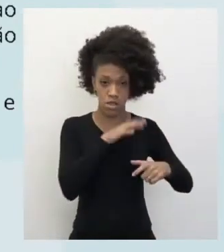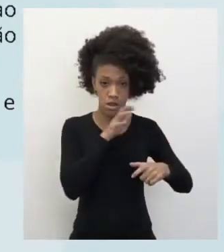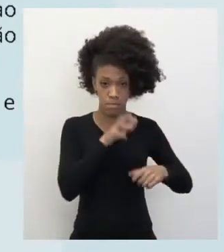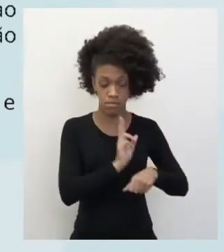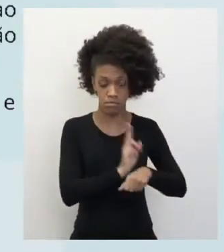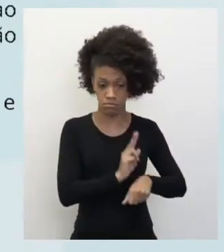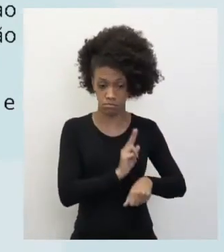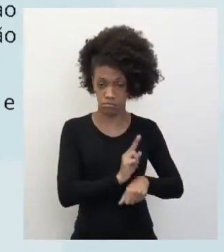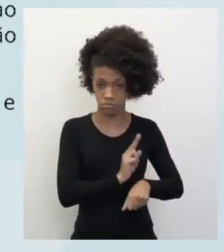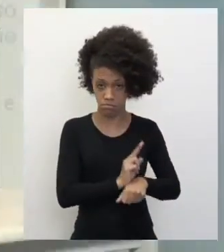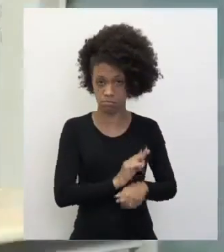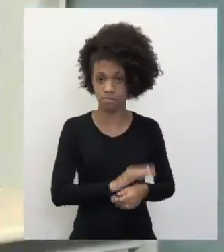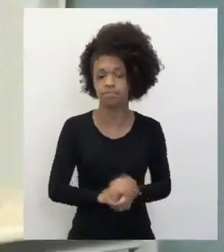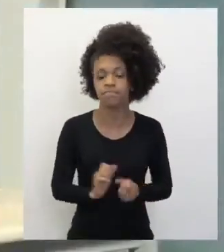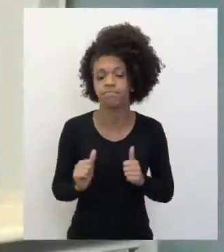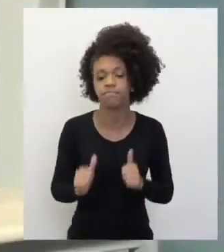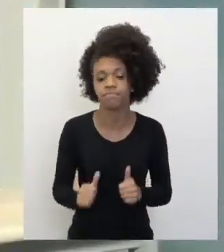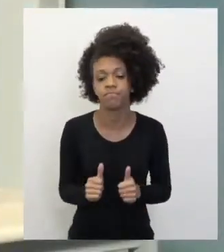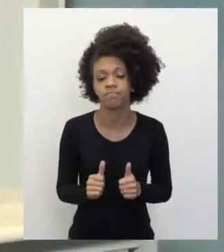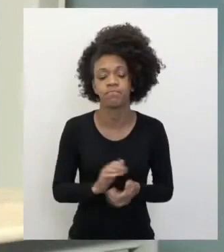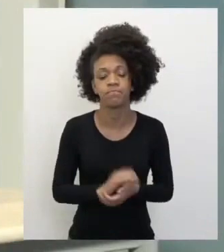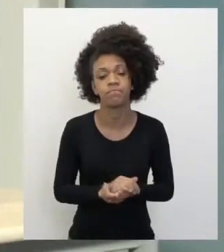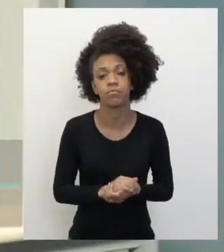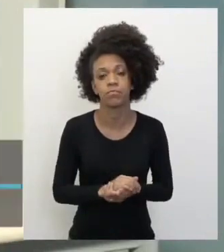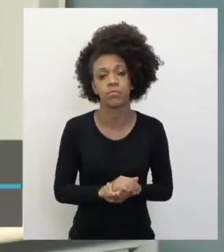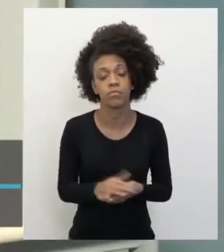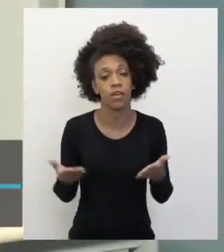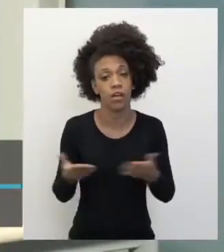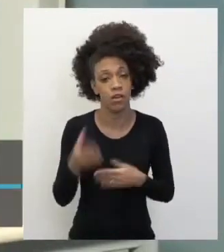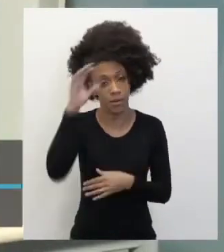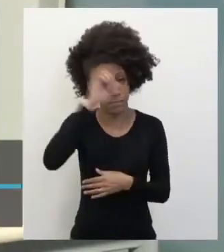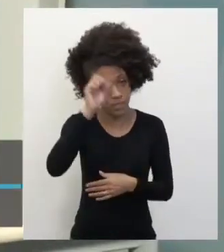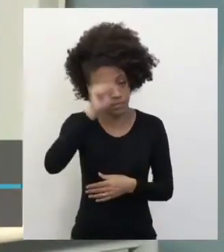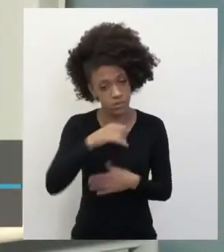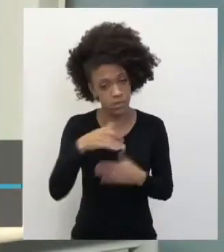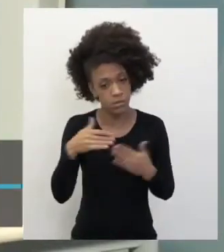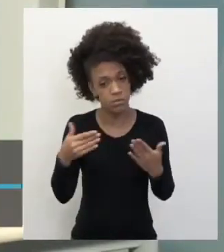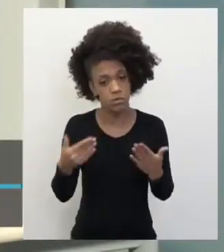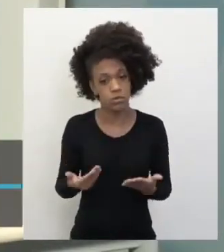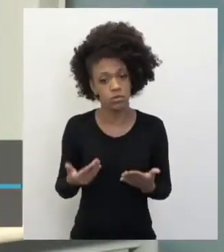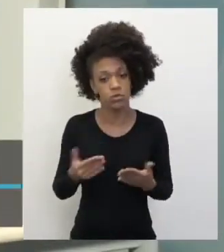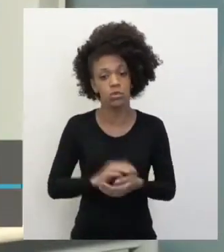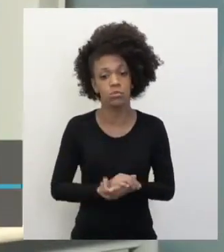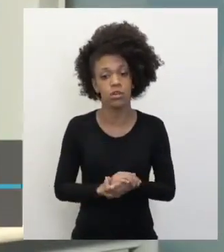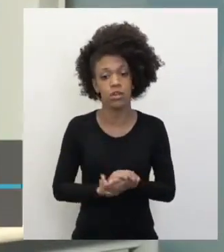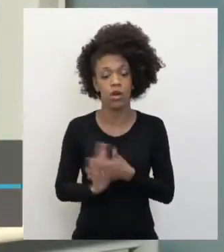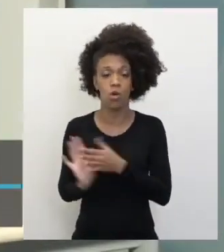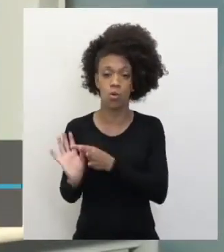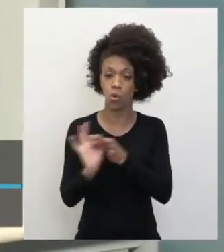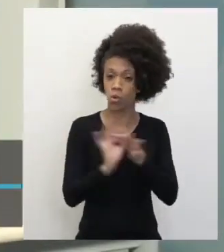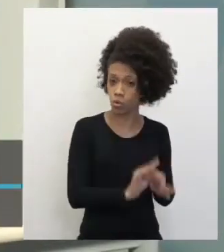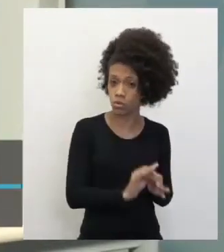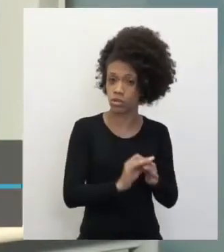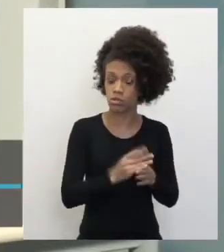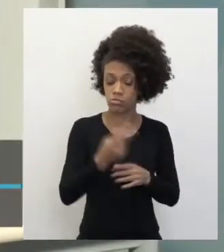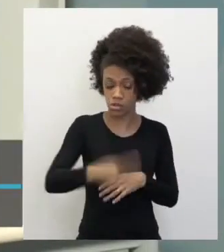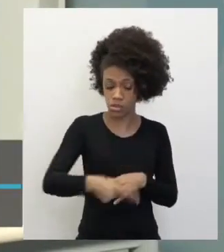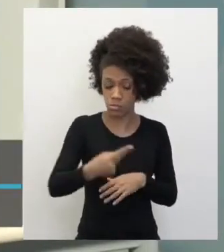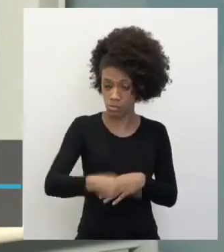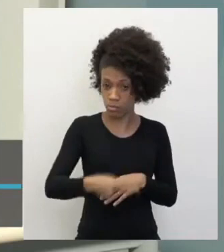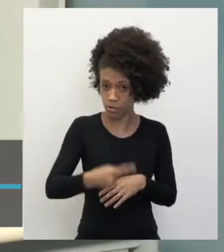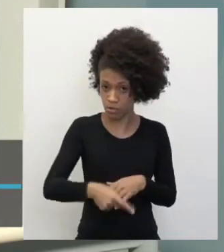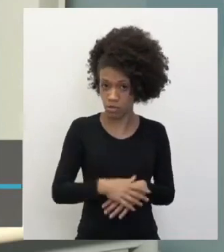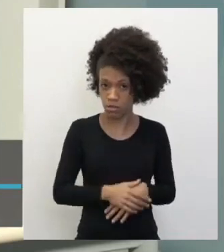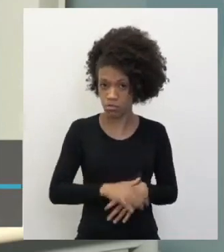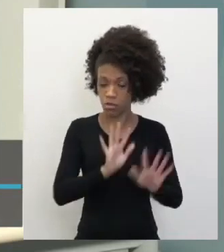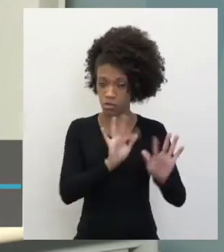uso comum, certo? Agora que nós aprendemos um pouquinho sobre o aspecto da propriedade aí em relação ao feudo, vamos